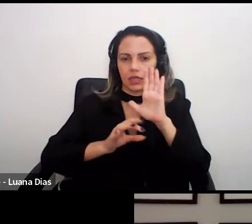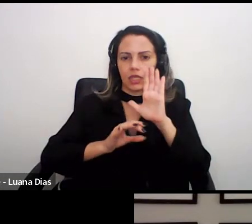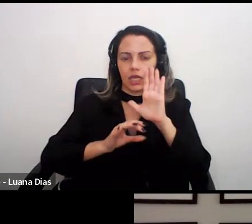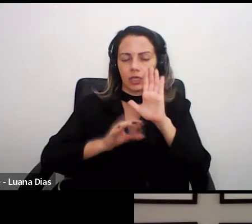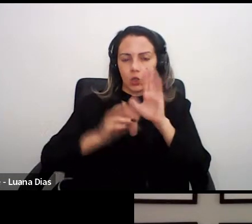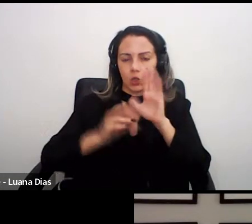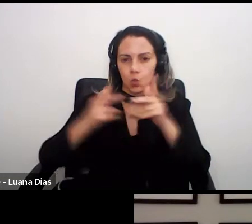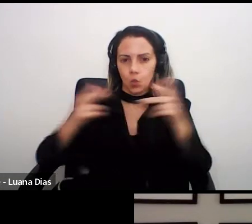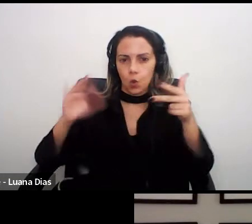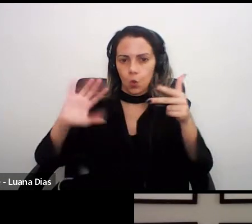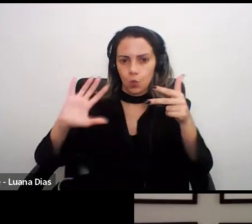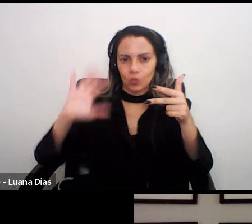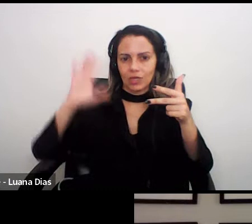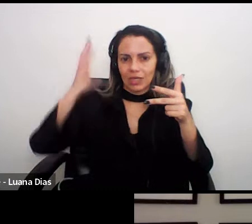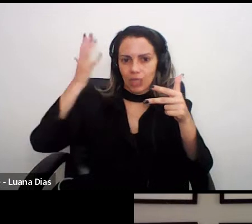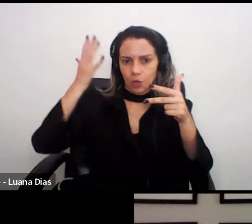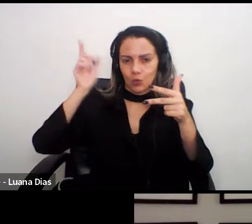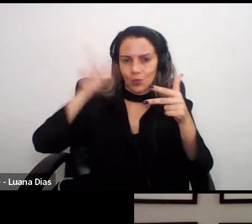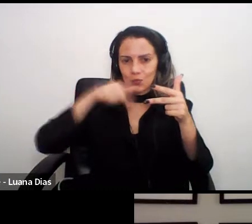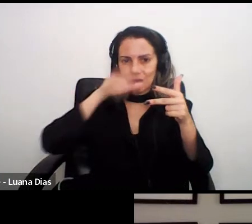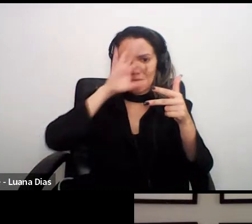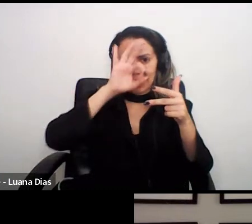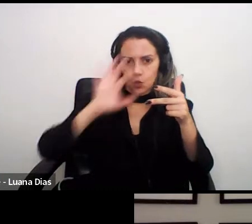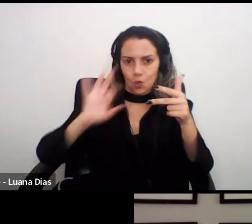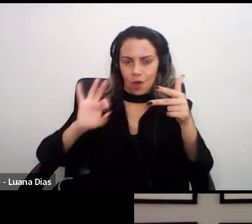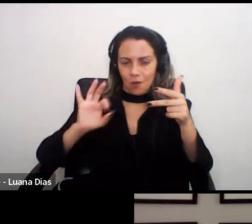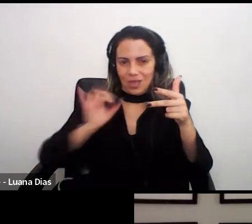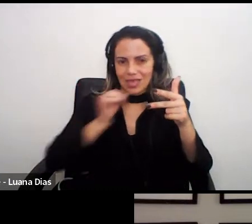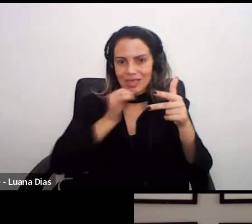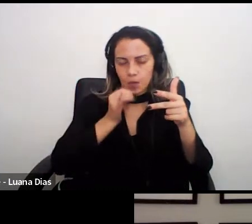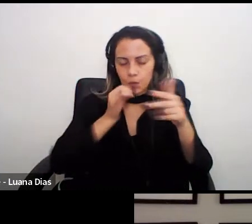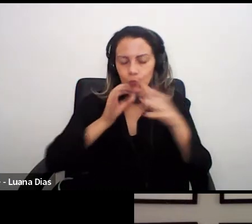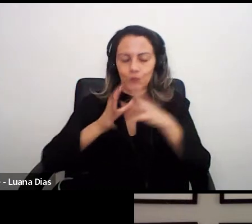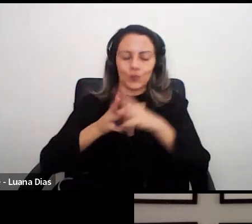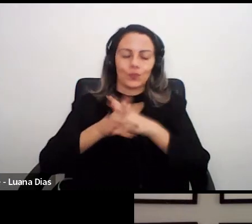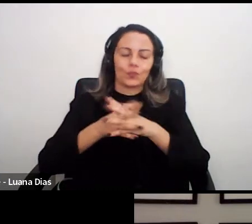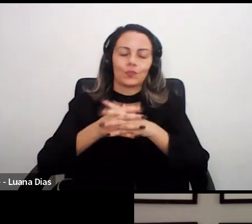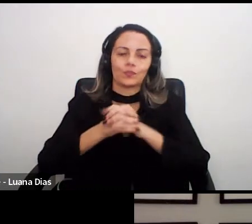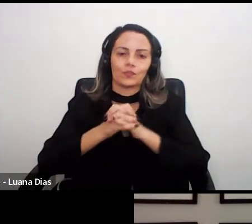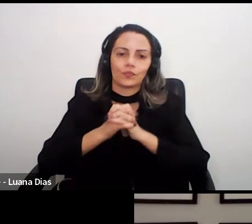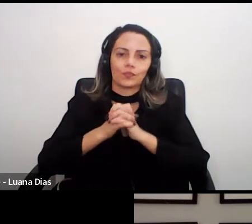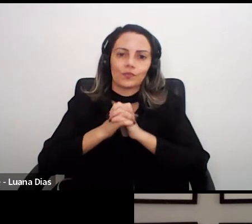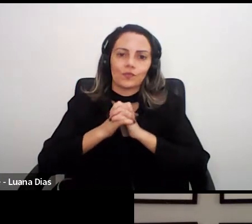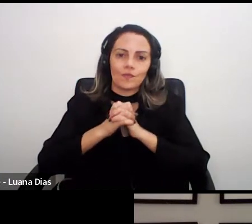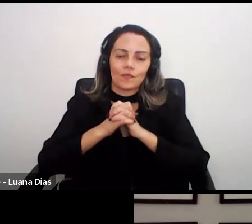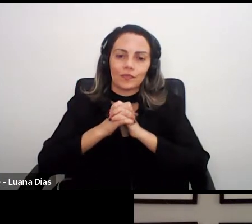ocorreram em termos percentuais. Por exemplo,